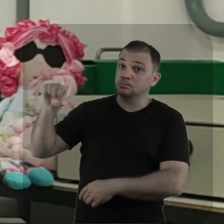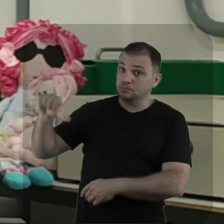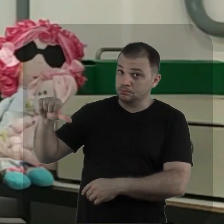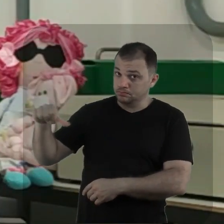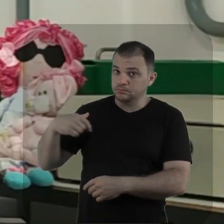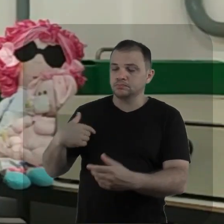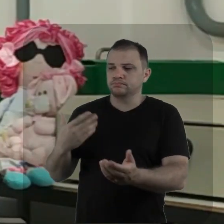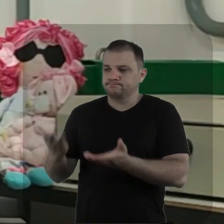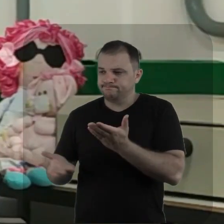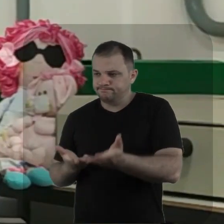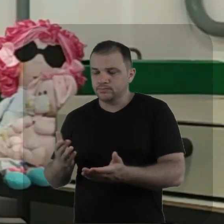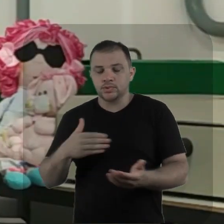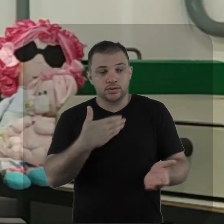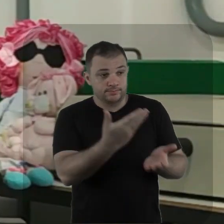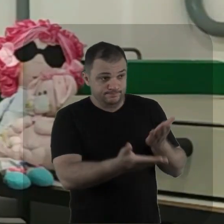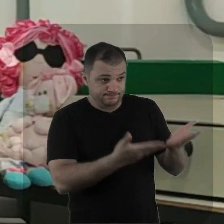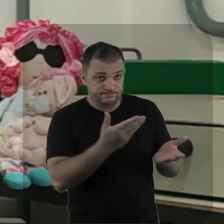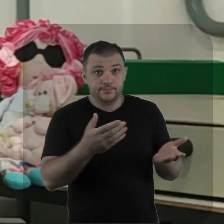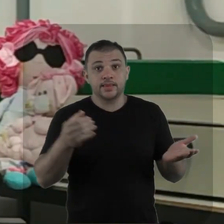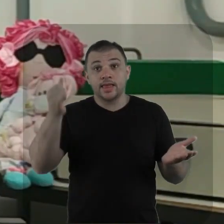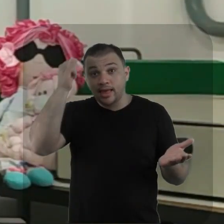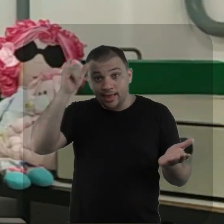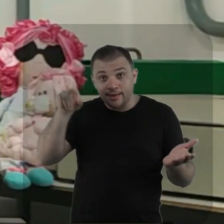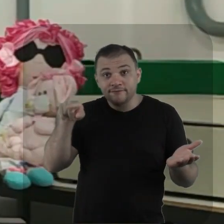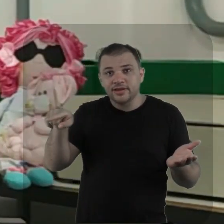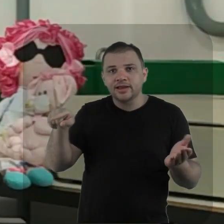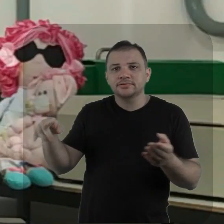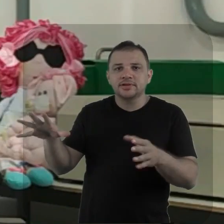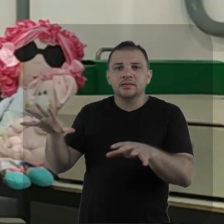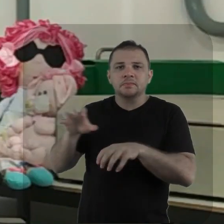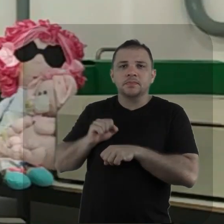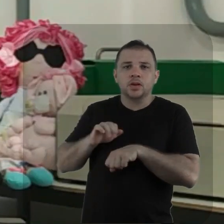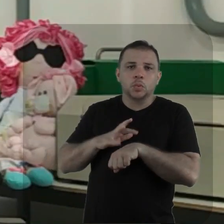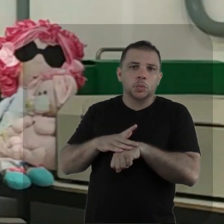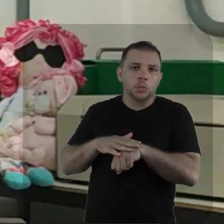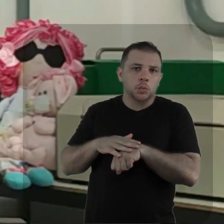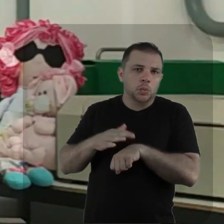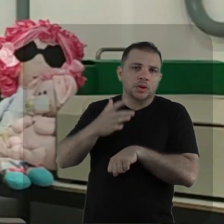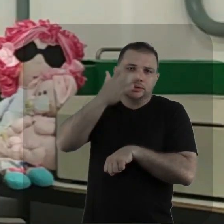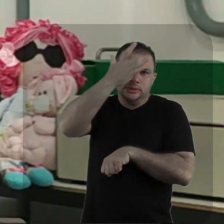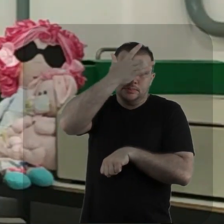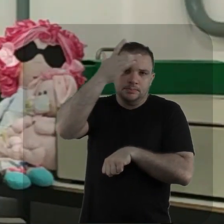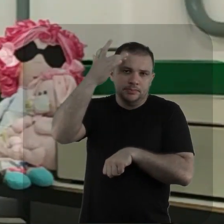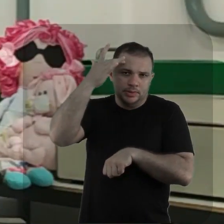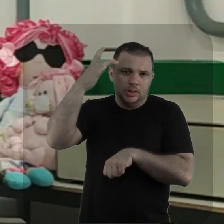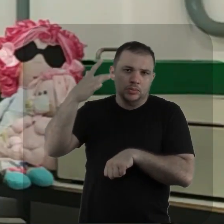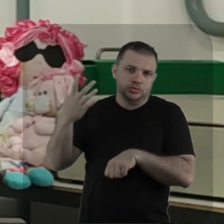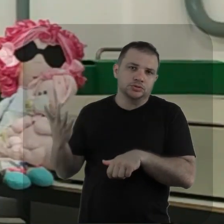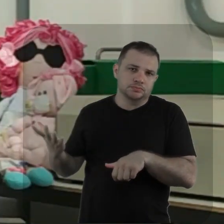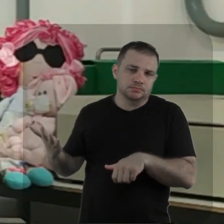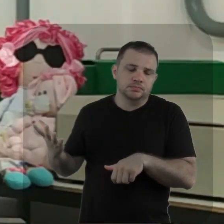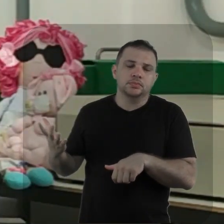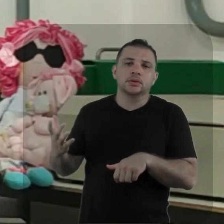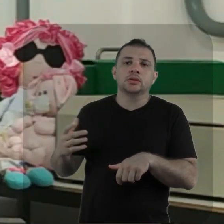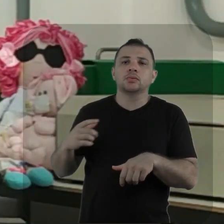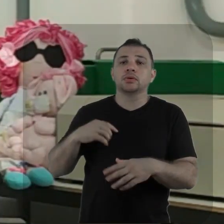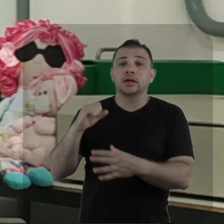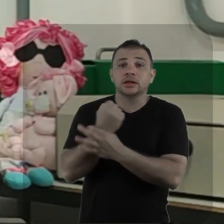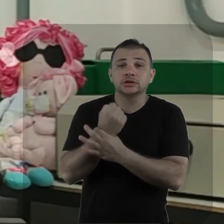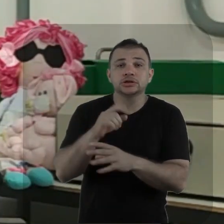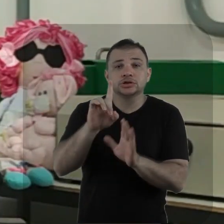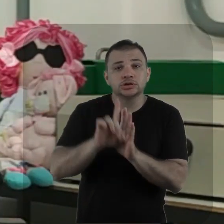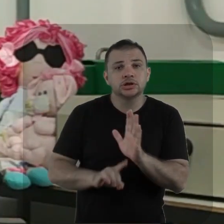um adoecimento, né? Então, autoconhecimento é importante, garantias de direitos, garantias de qualidade